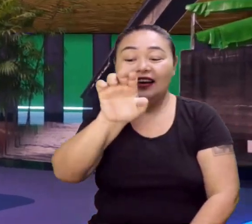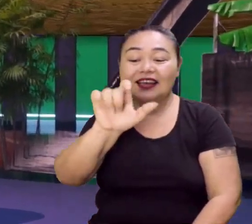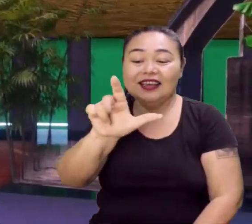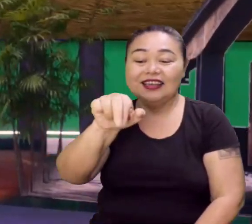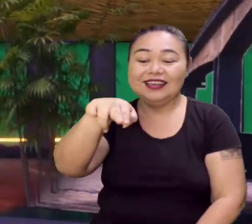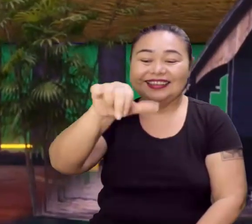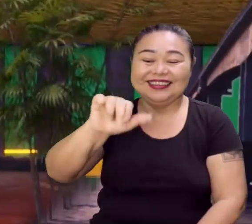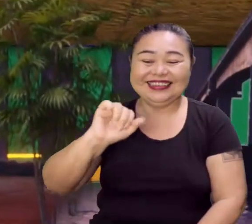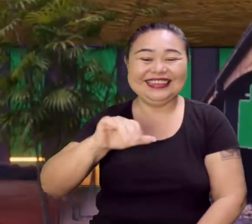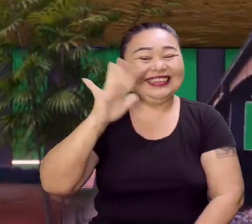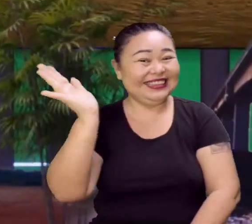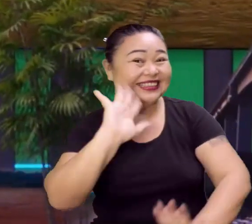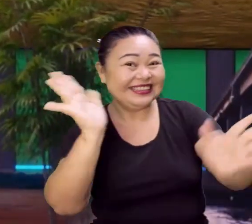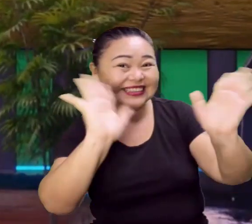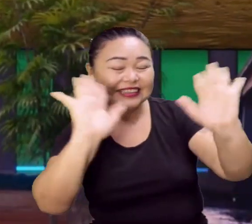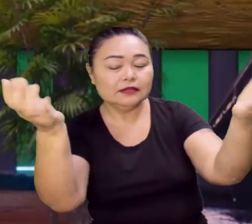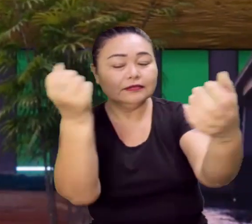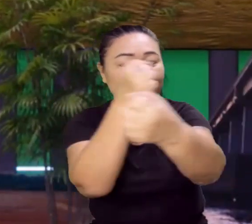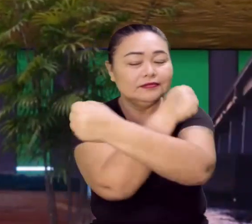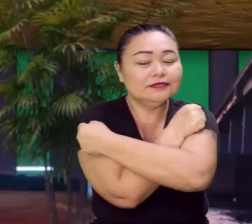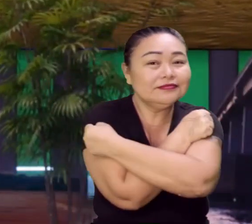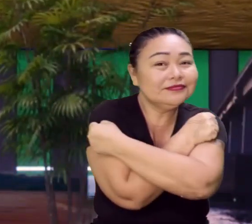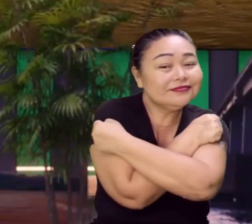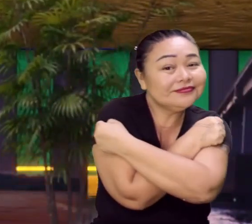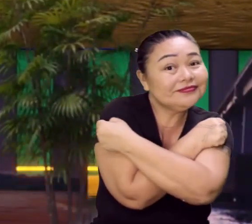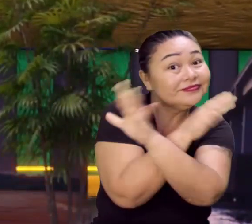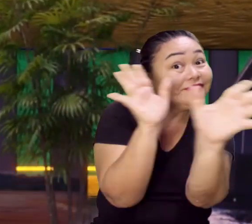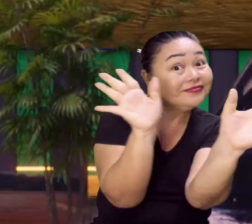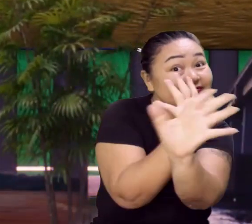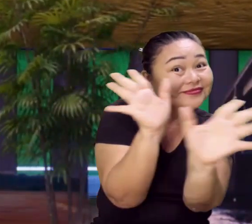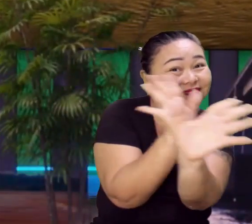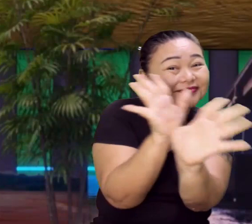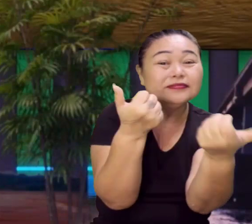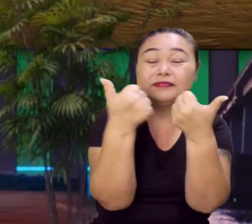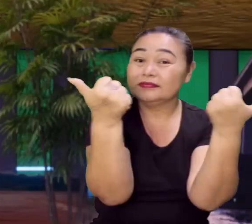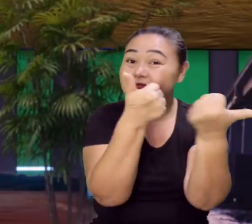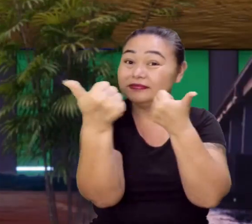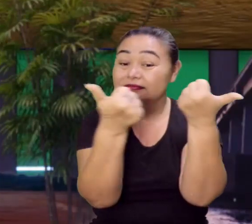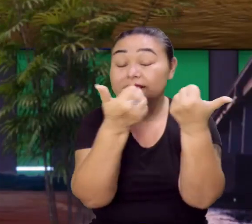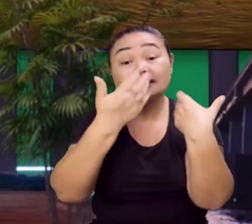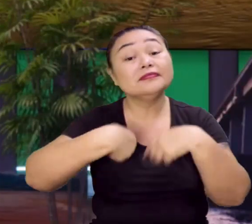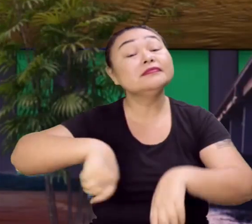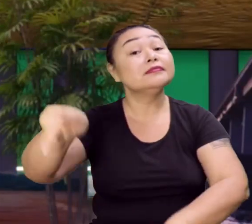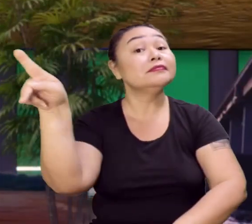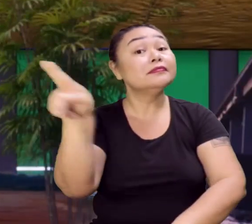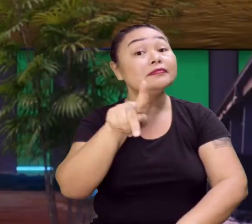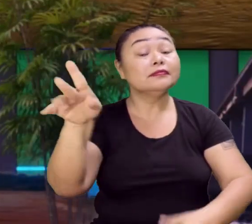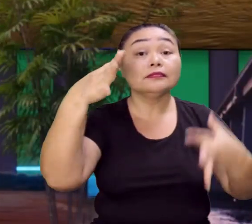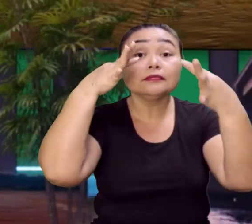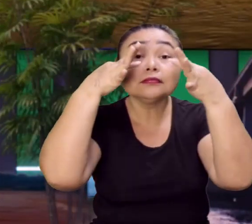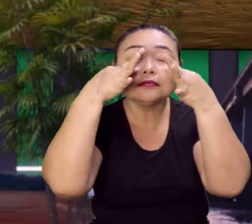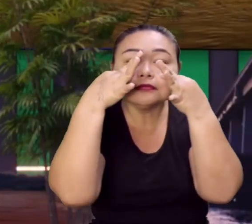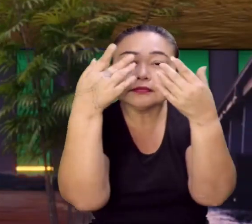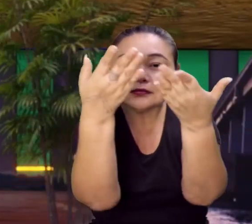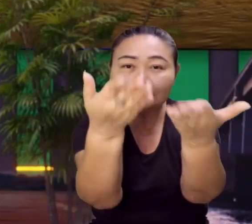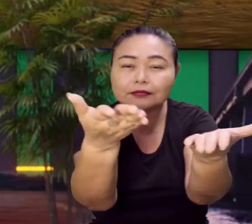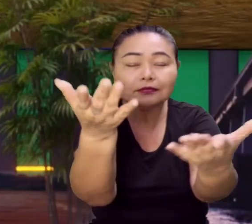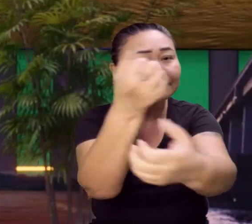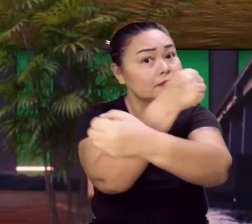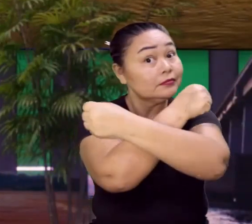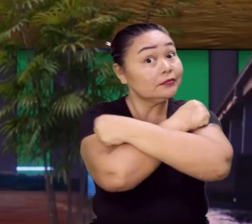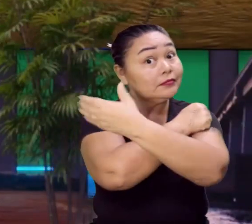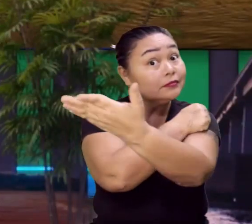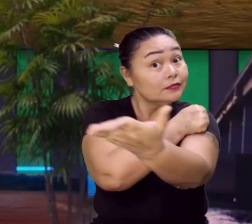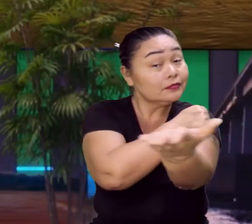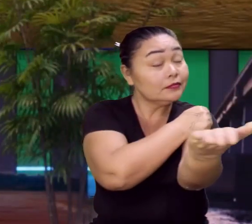aí sim, hein? Um abraço para nossa querida intérprete. Muito bem. Nossos queridos professores presenciais. Muito bem. Um grande abraço.